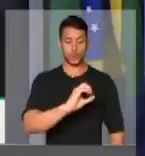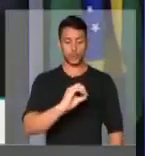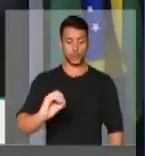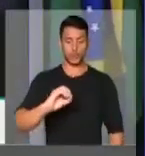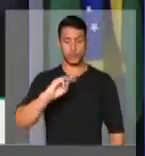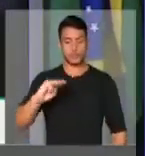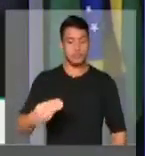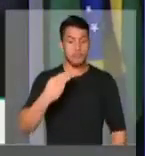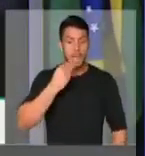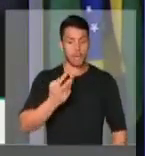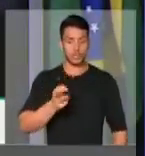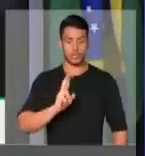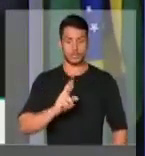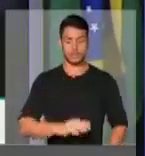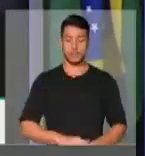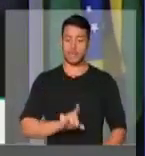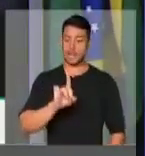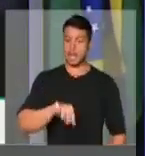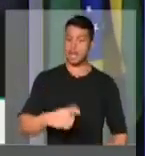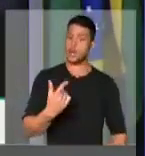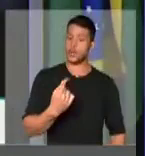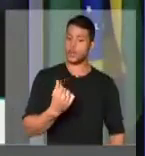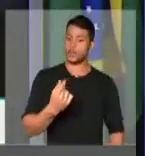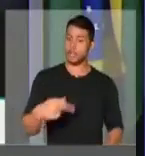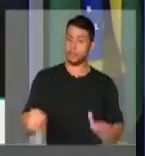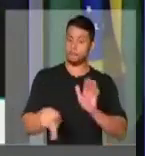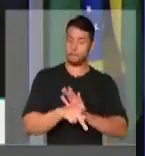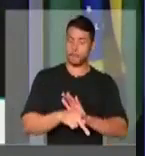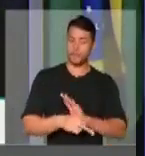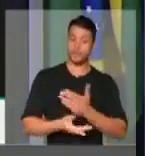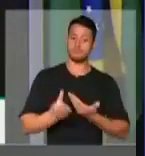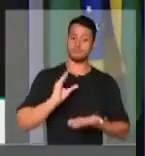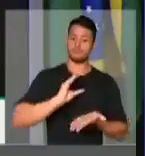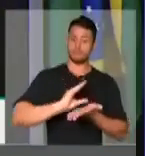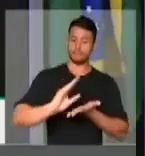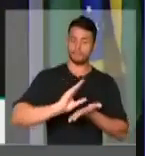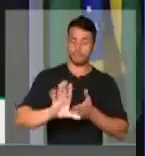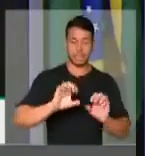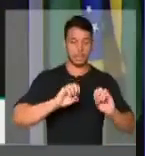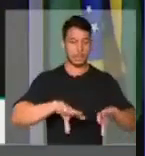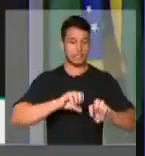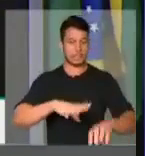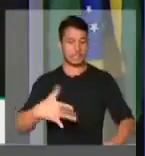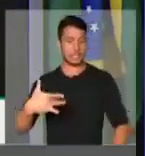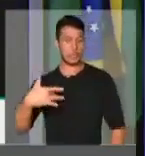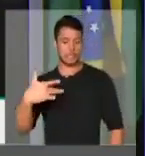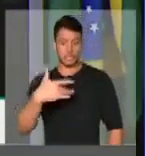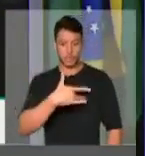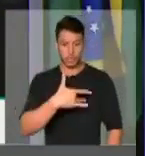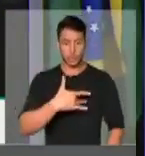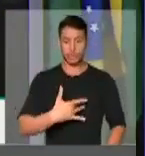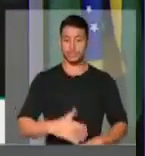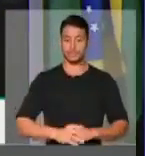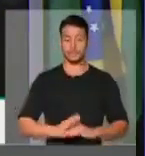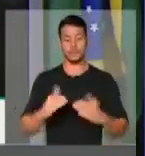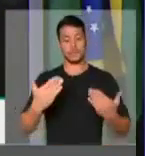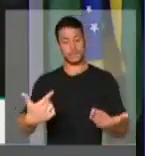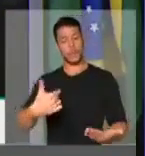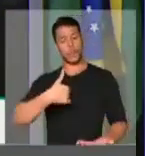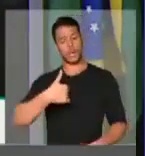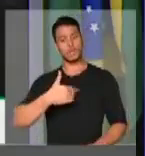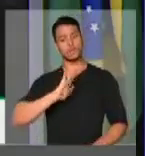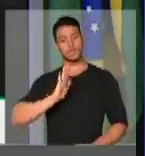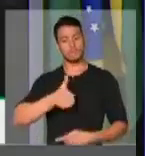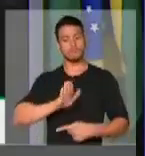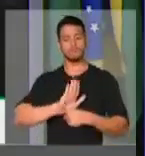reais. Dinheiro que deveria ser investido em educação, saúde, saneamento básico. E eu pessoalmente defendi a